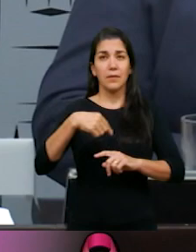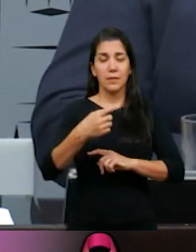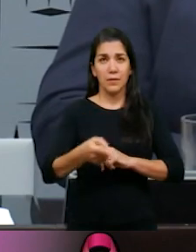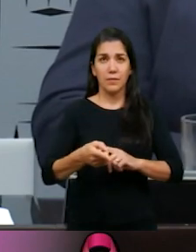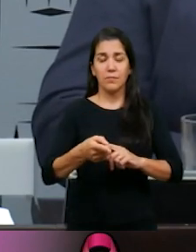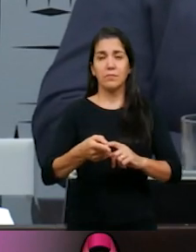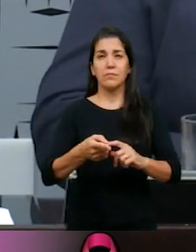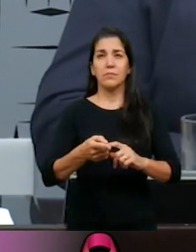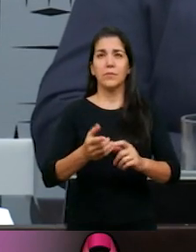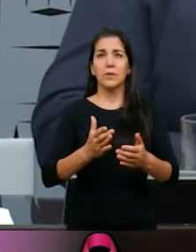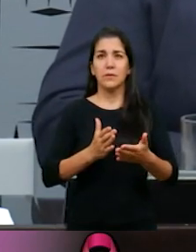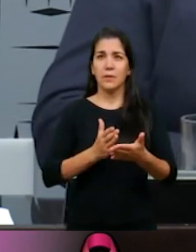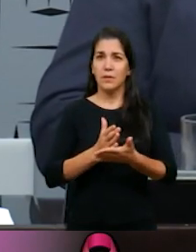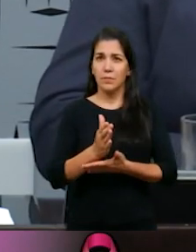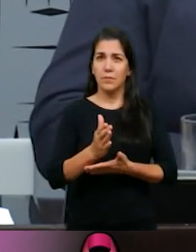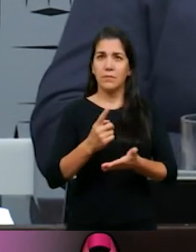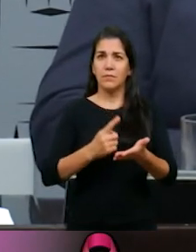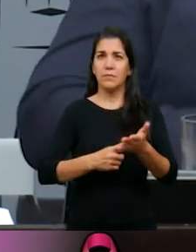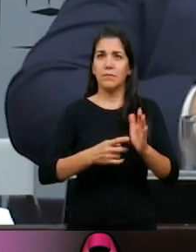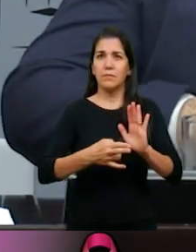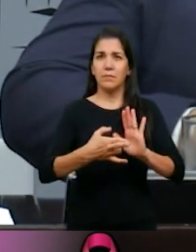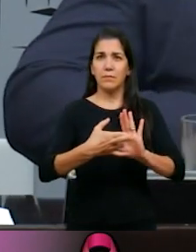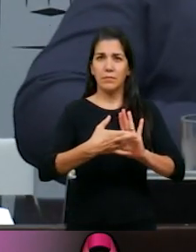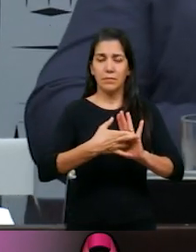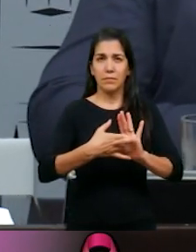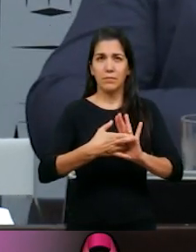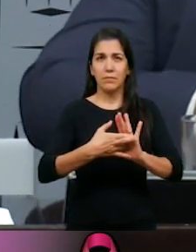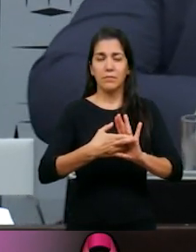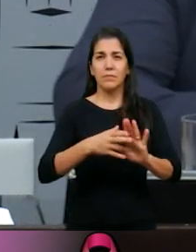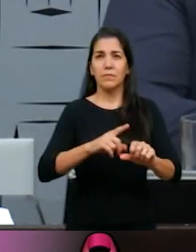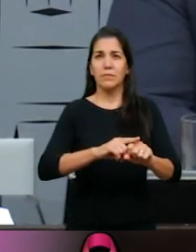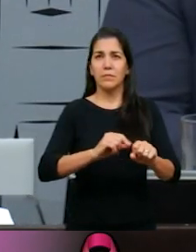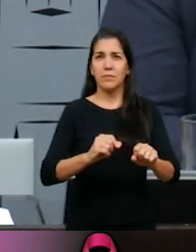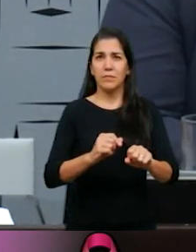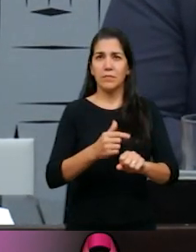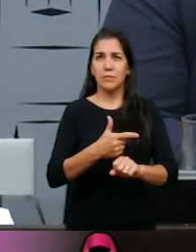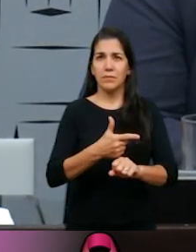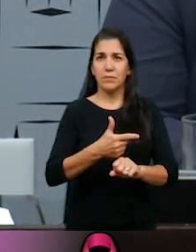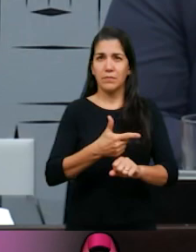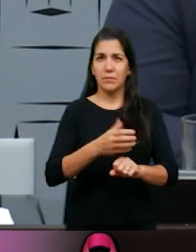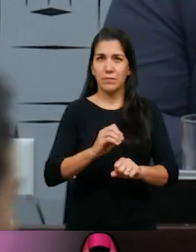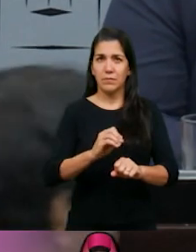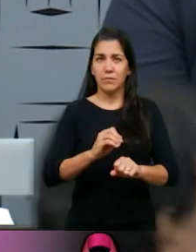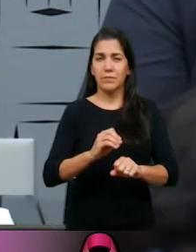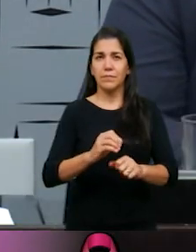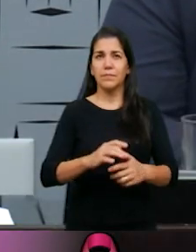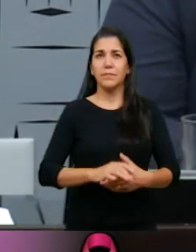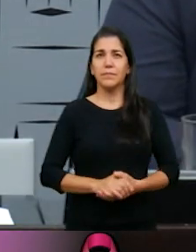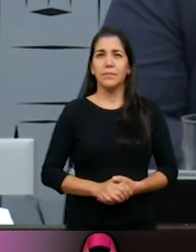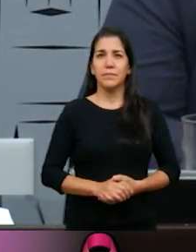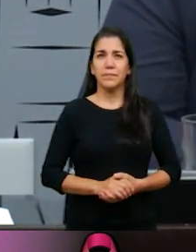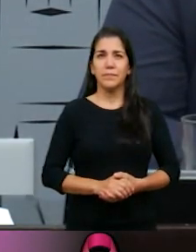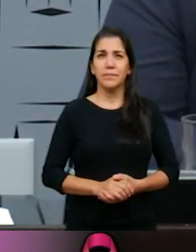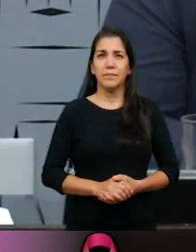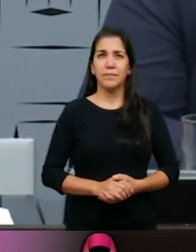após o que serão consideradas aprovadas no termo do artigo 120 do Regimento